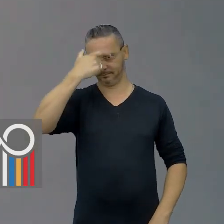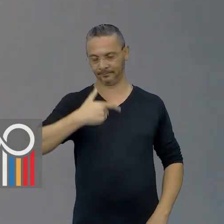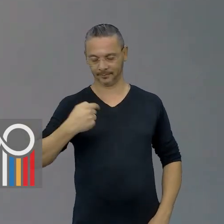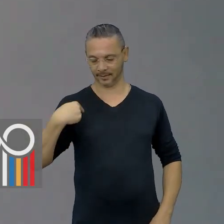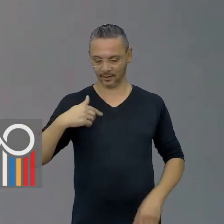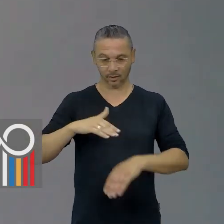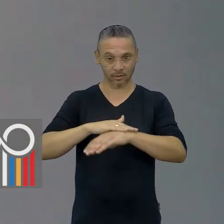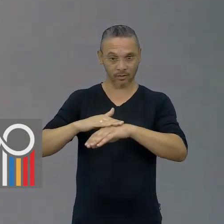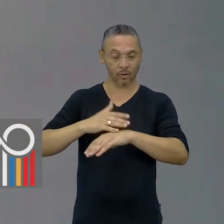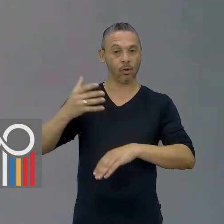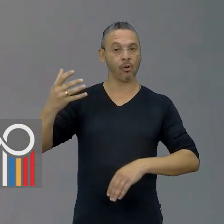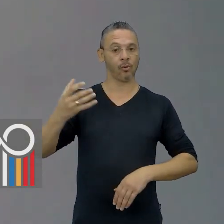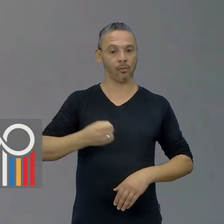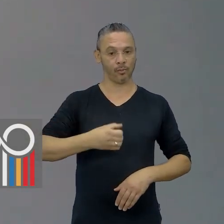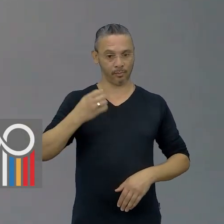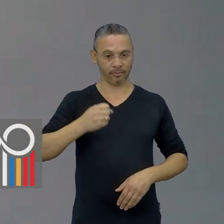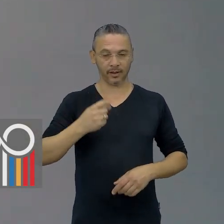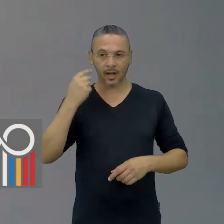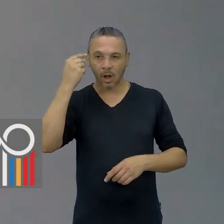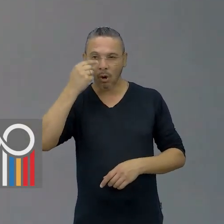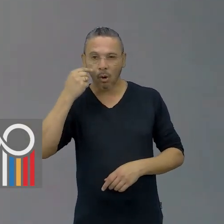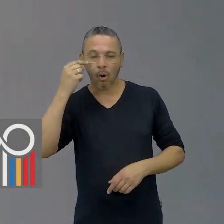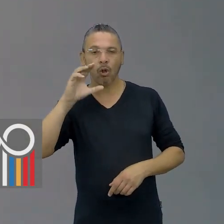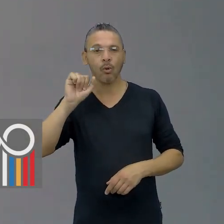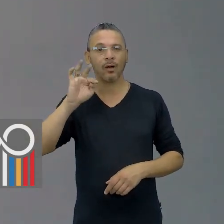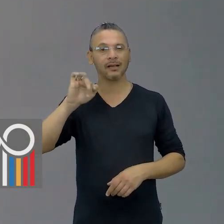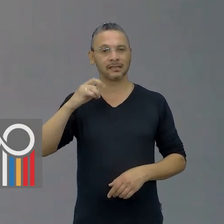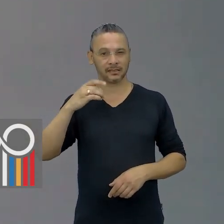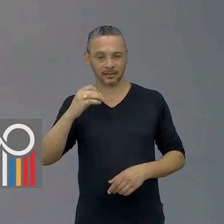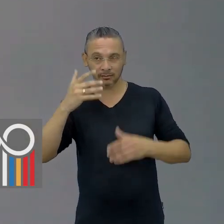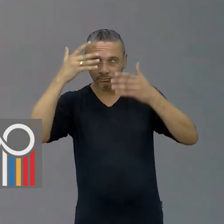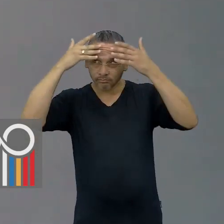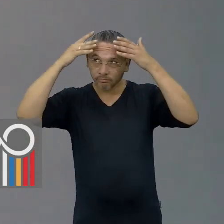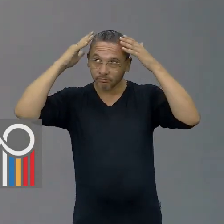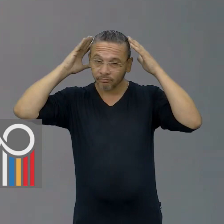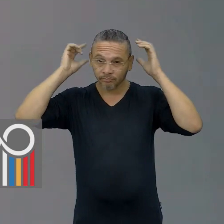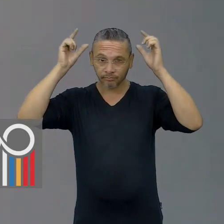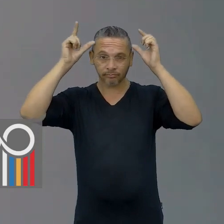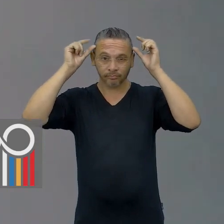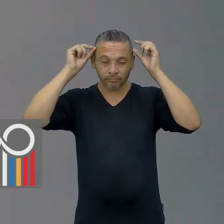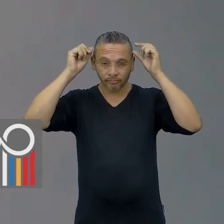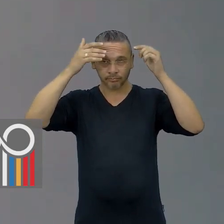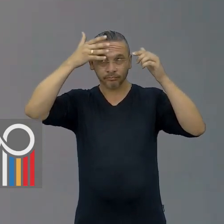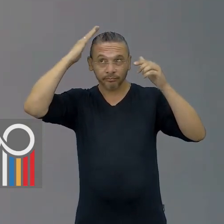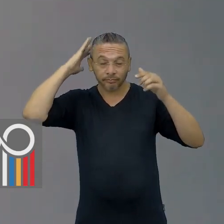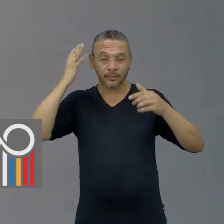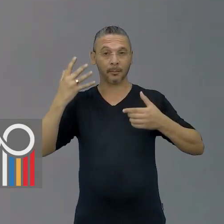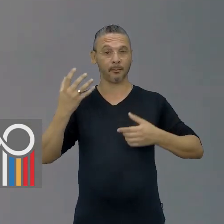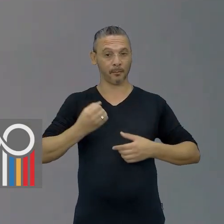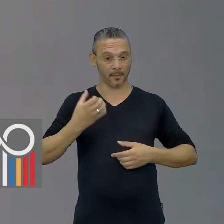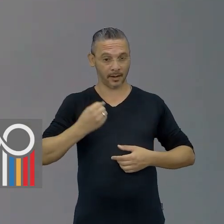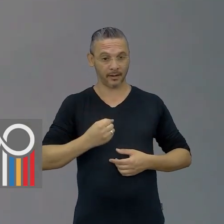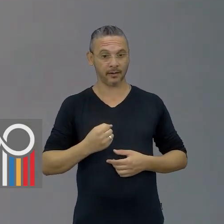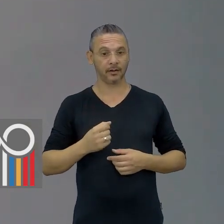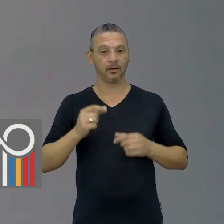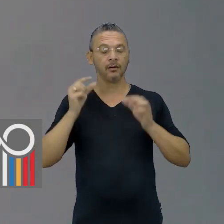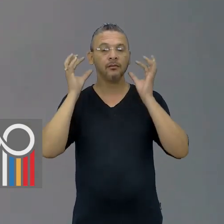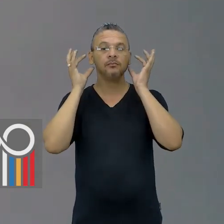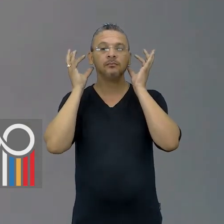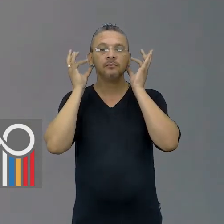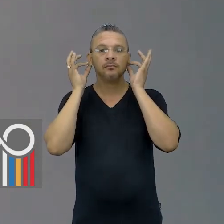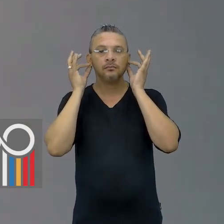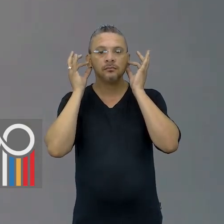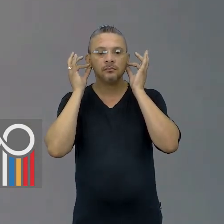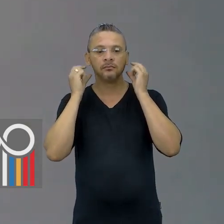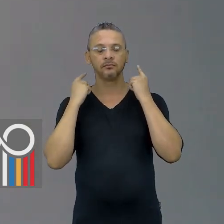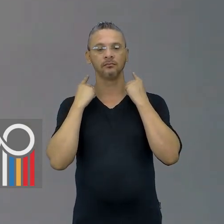sou branca, tenho olhos castanhos, cabelos curtos e grisalhos, eu estou usando brincos,